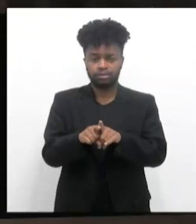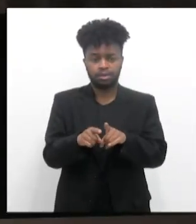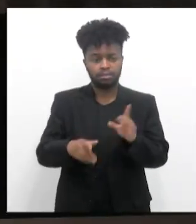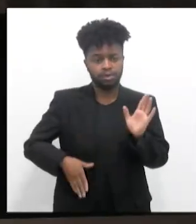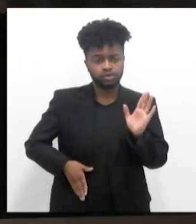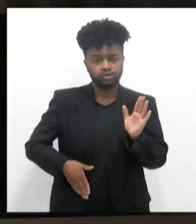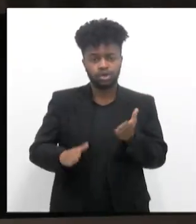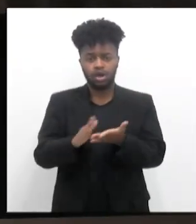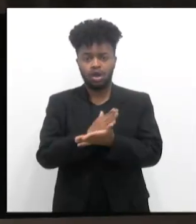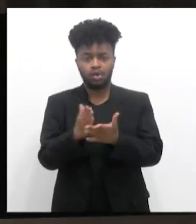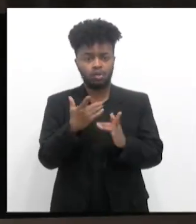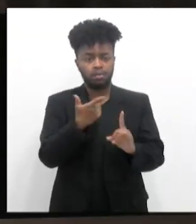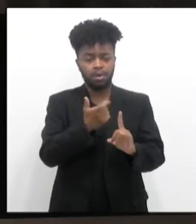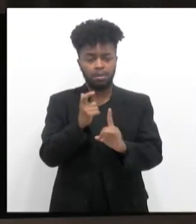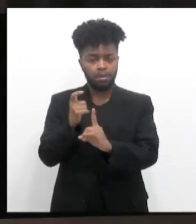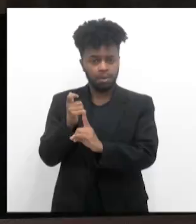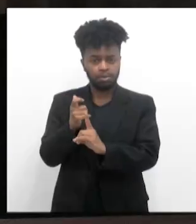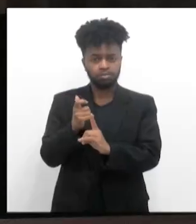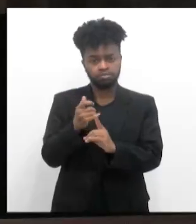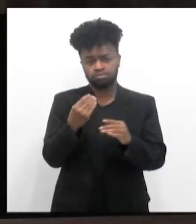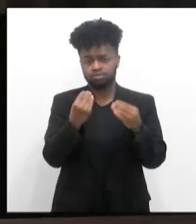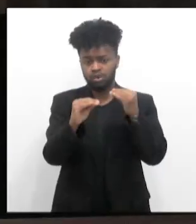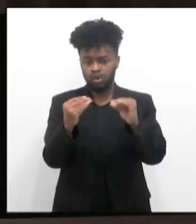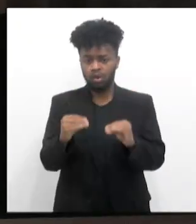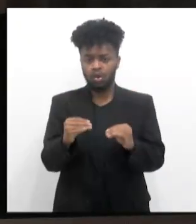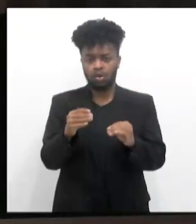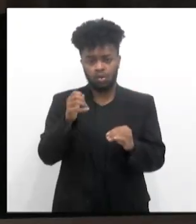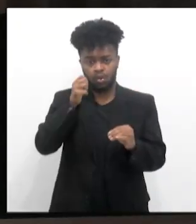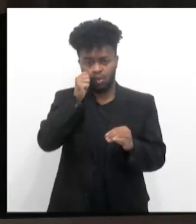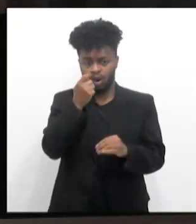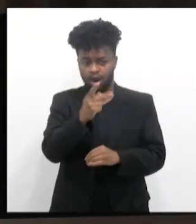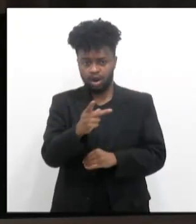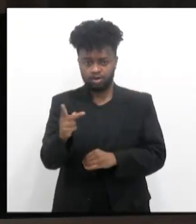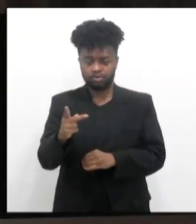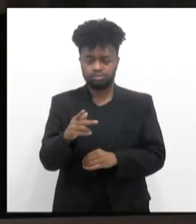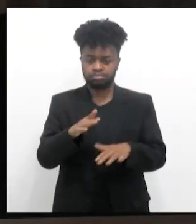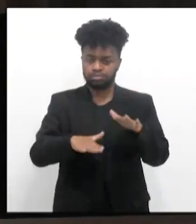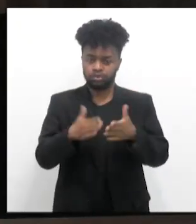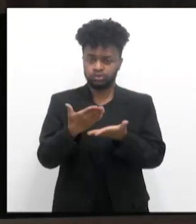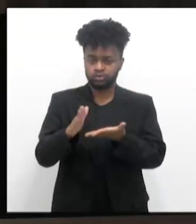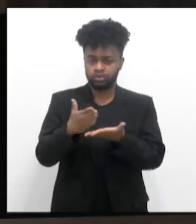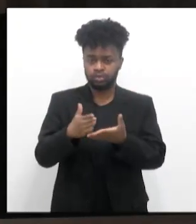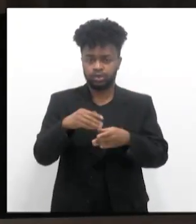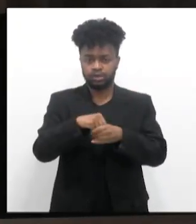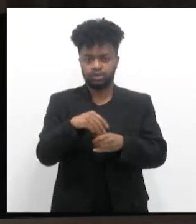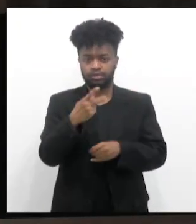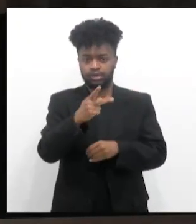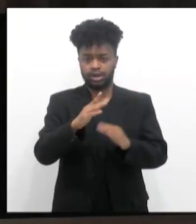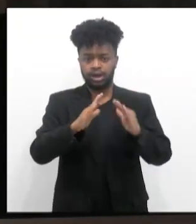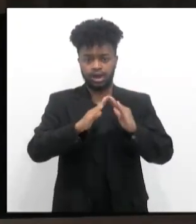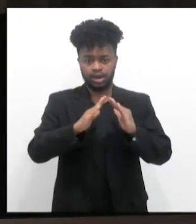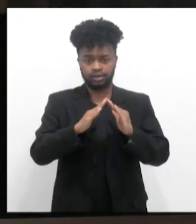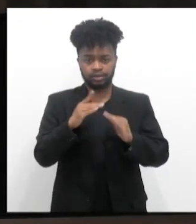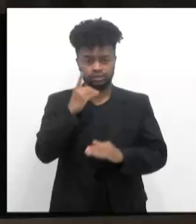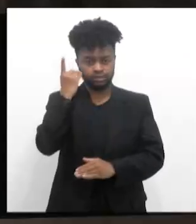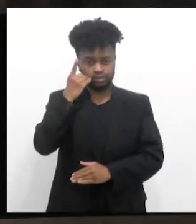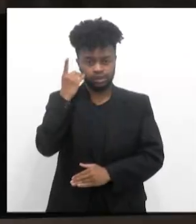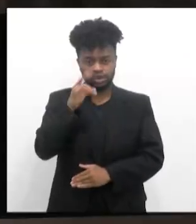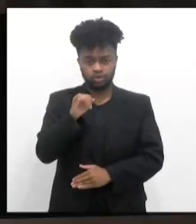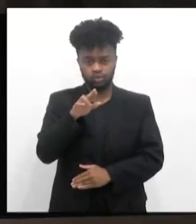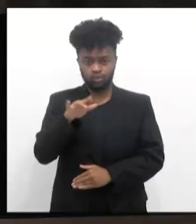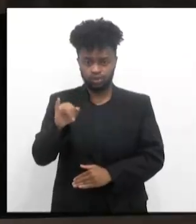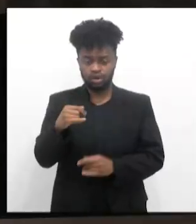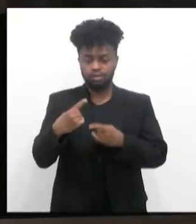traficantes, alguns homicidas e colocar em alguns quartos que estejam sobrando na casa do nobre deputado Yuri,